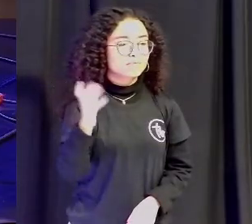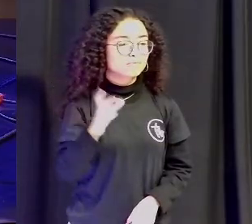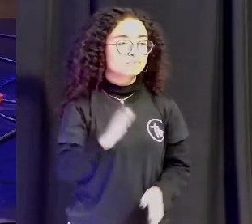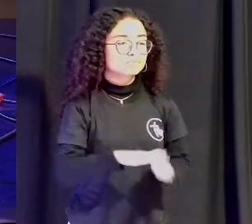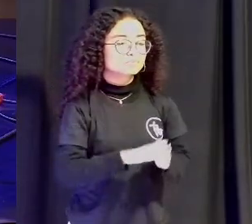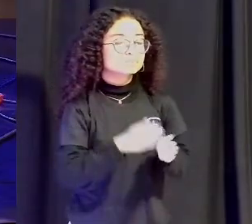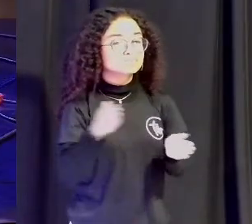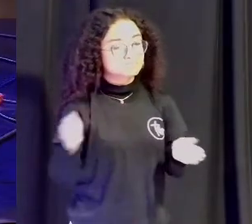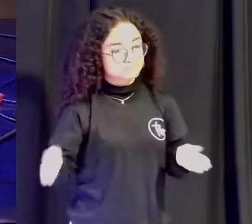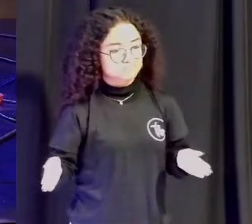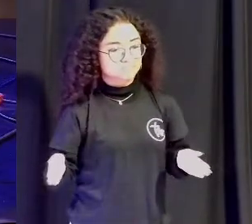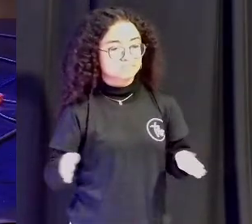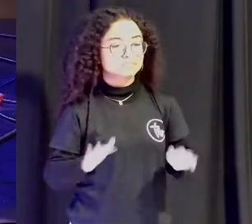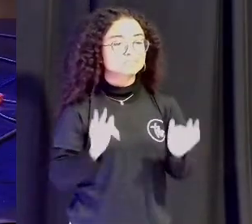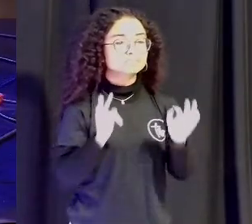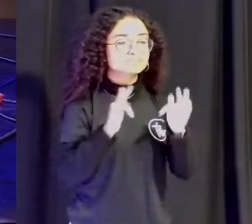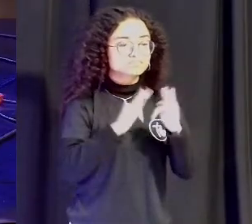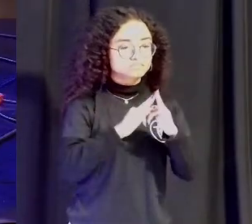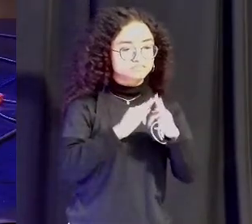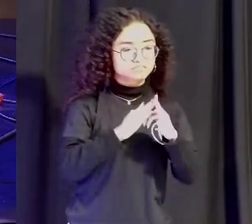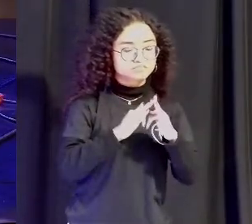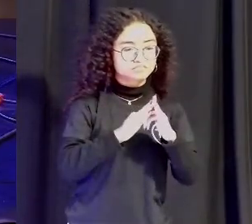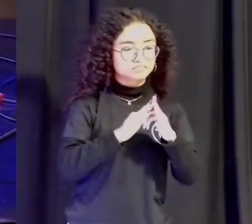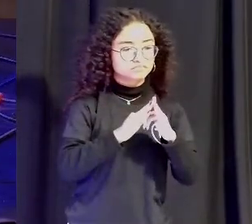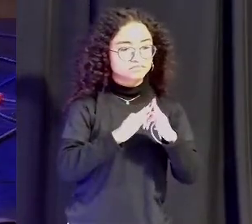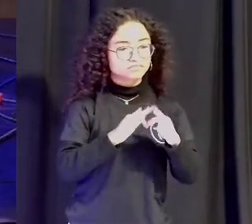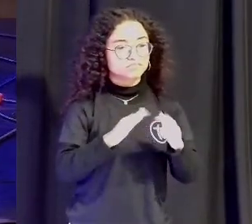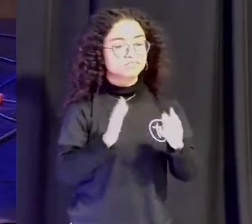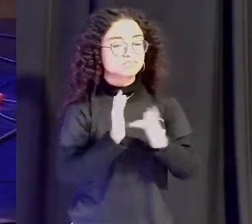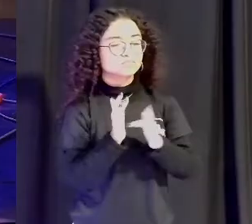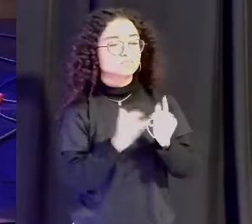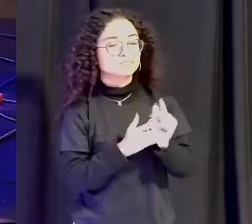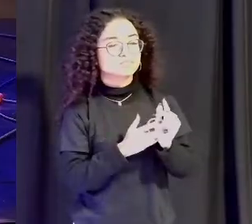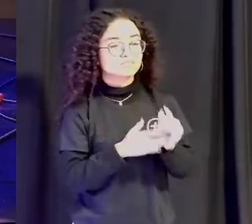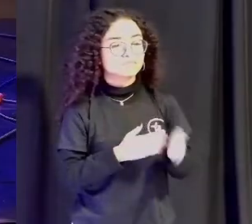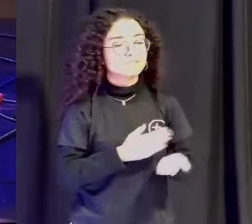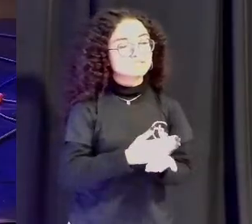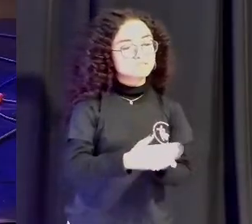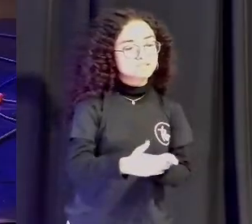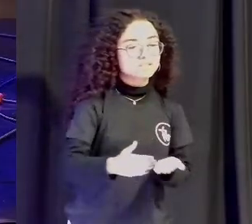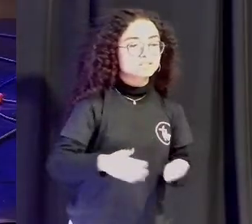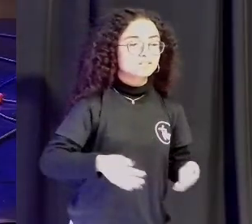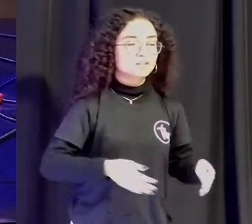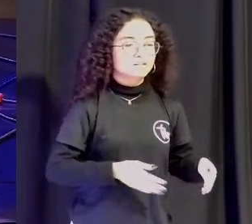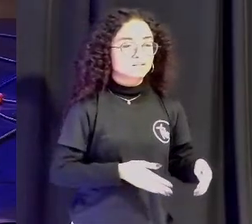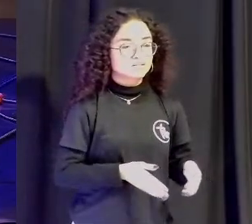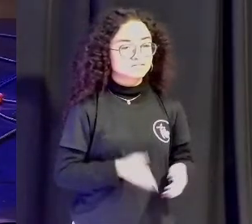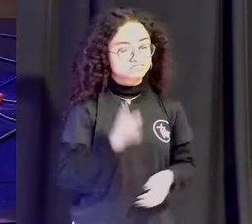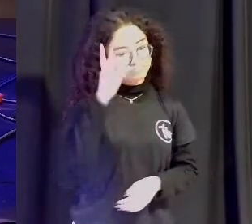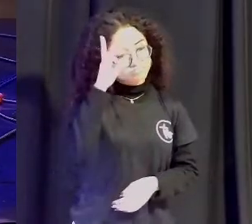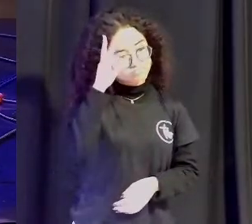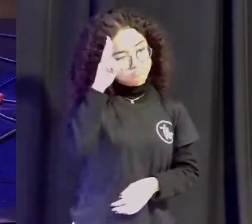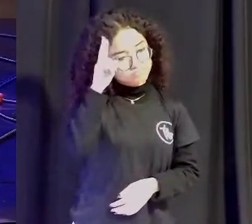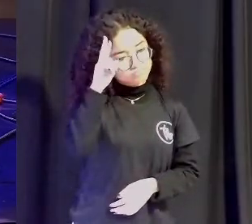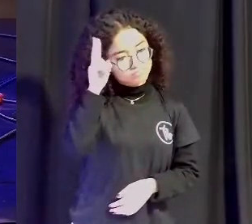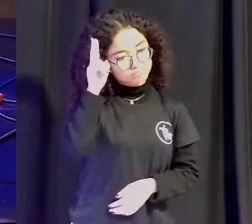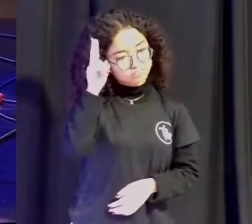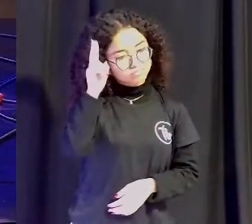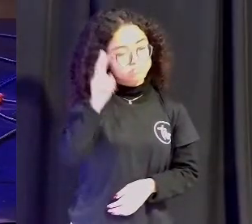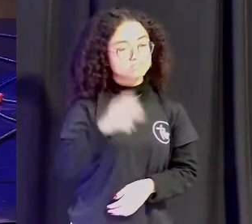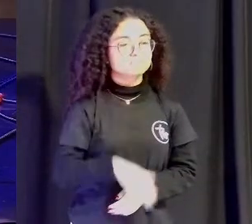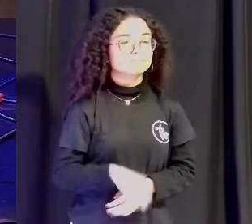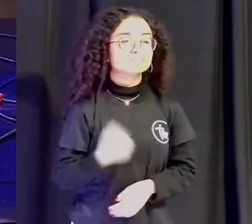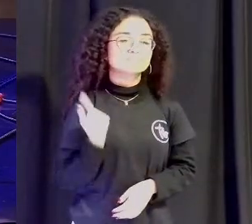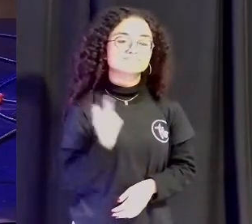Jesus pavimentou uma estrada, um caminho para vivermos, para caminharmos